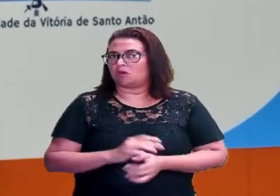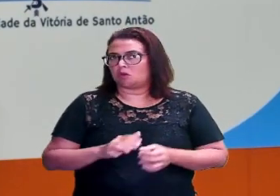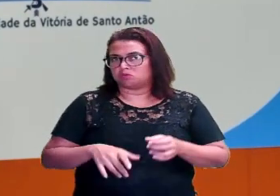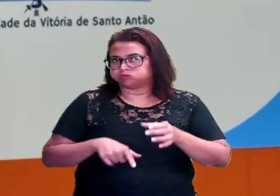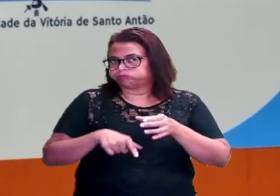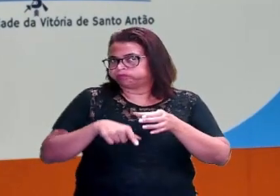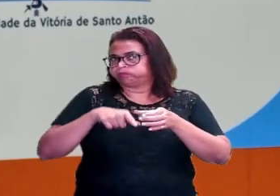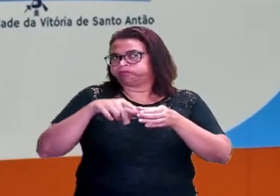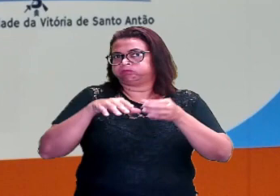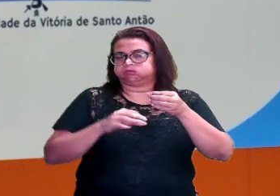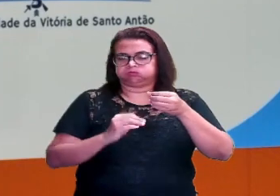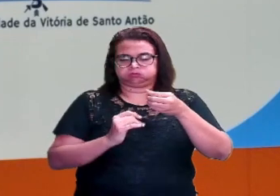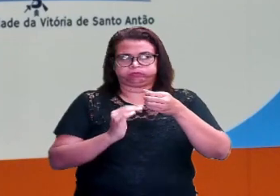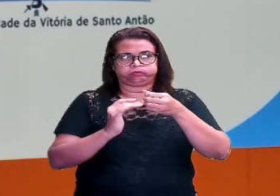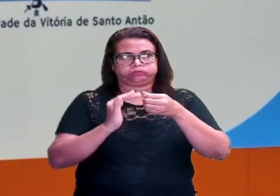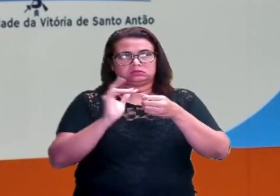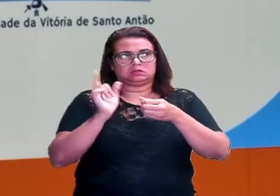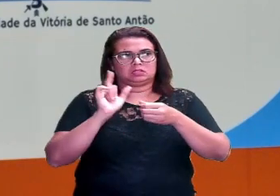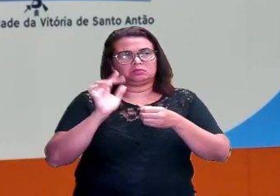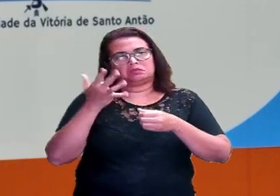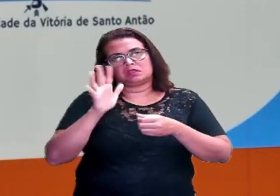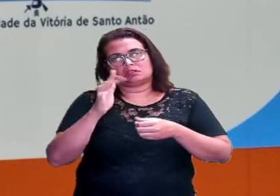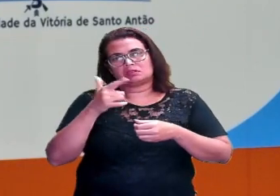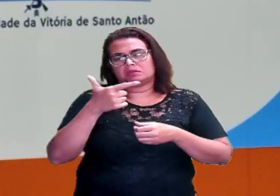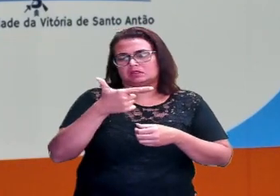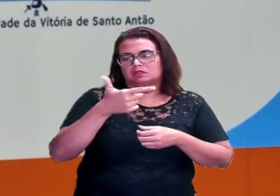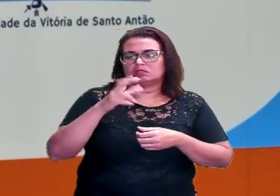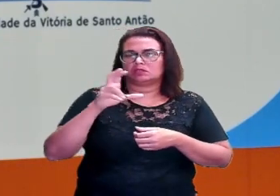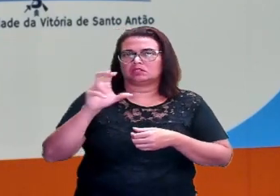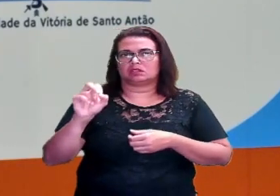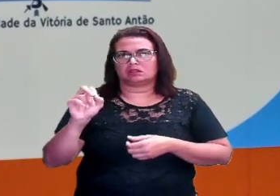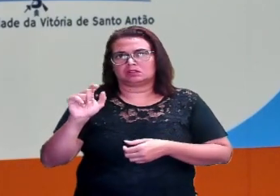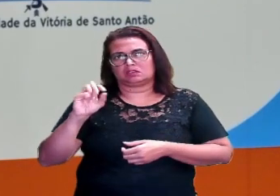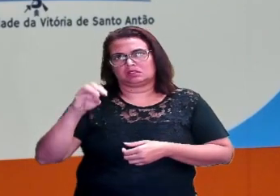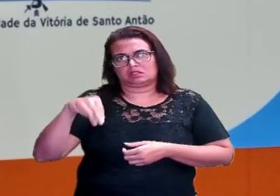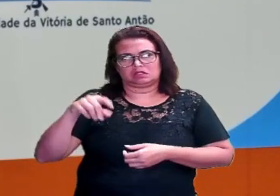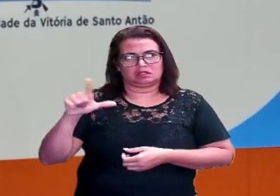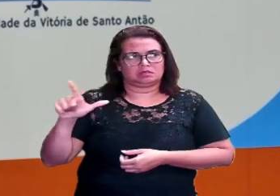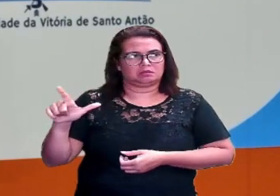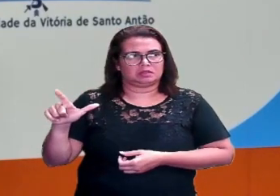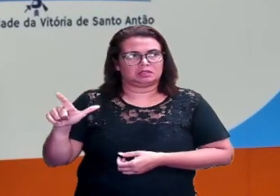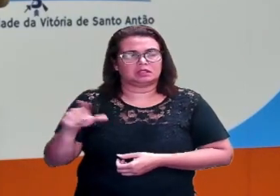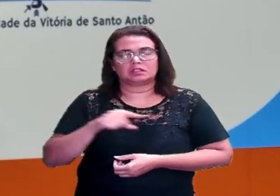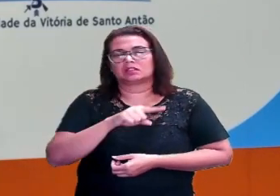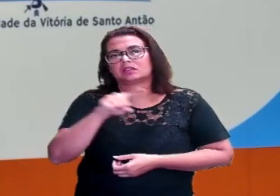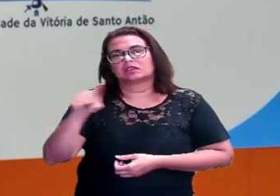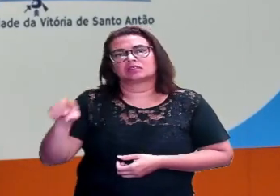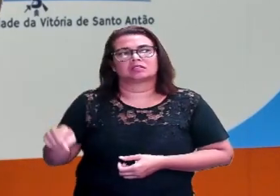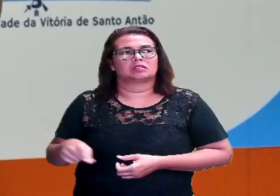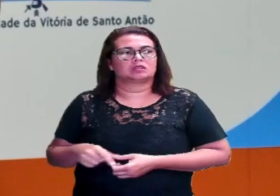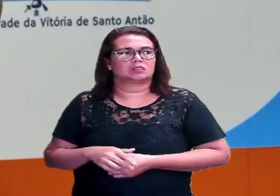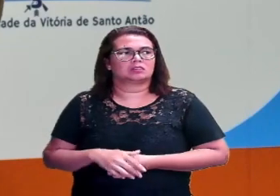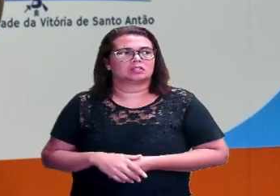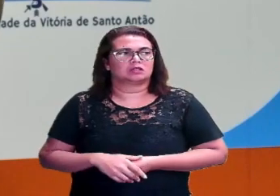totalmente. Passou um pouco de 250 ml, ok? Então, a gente percebe